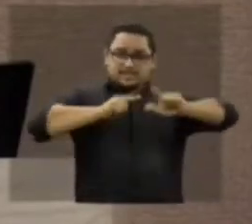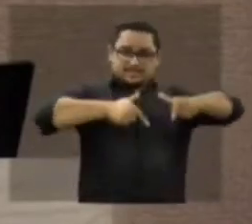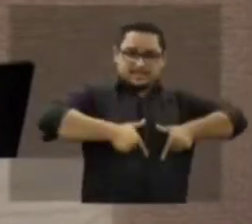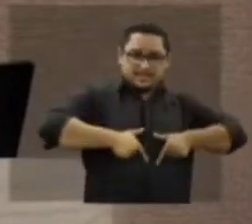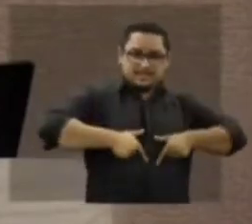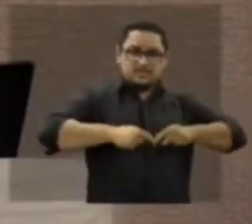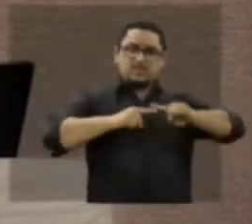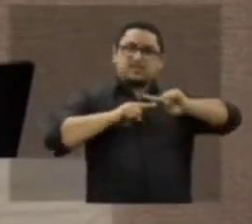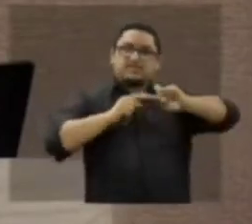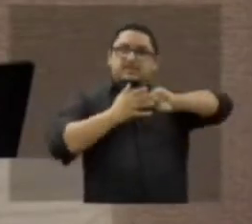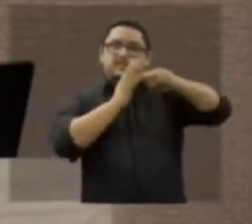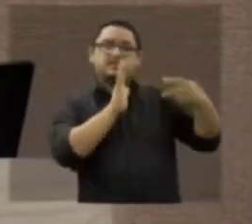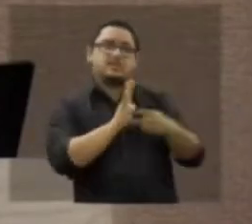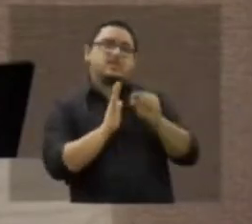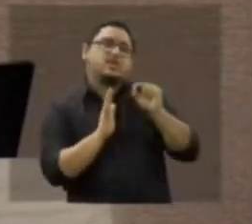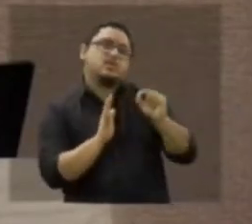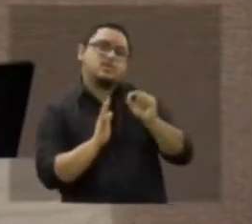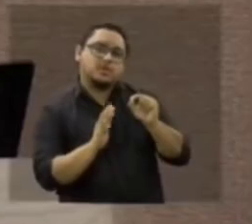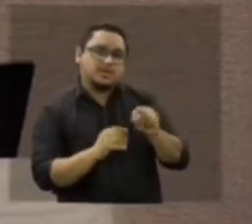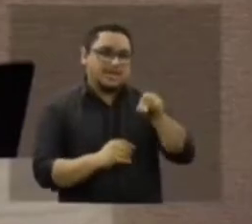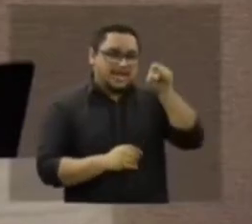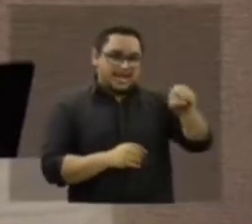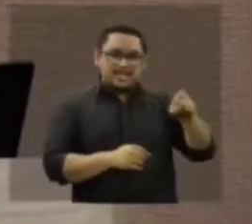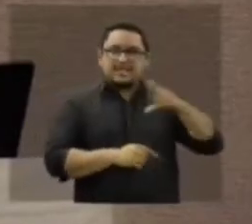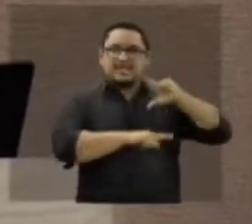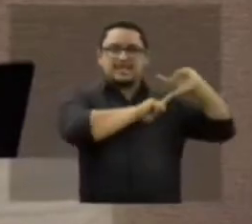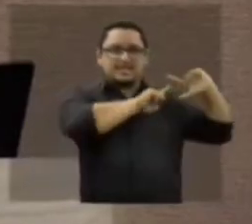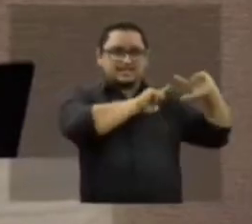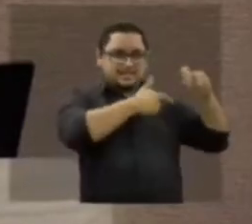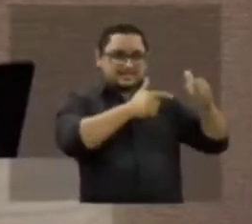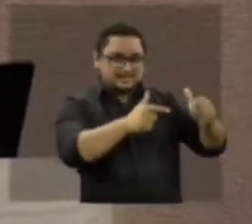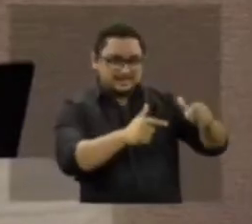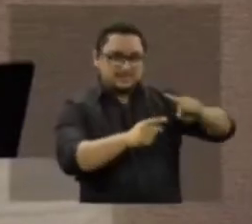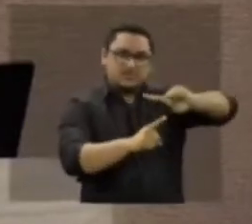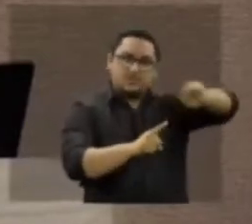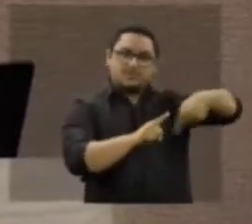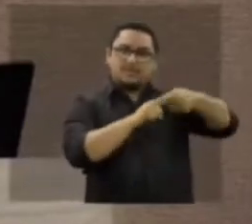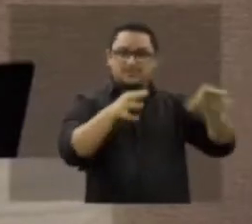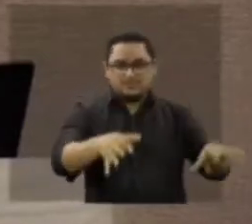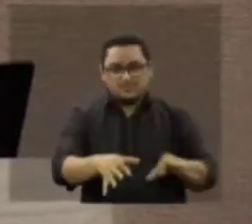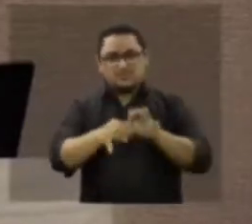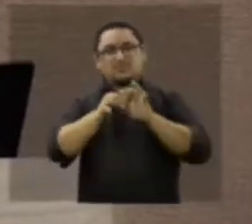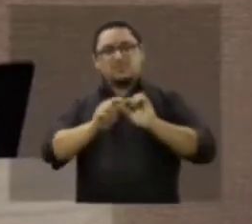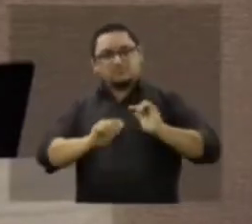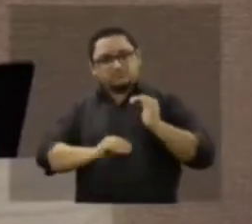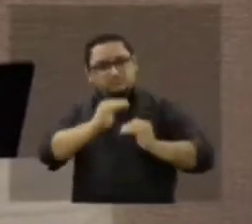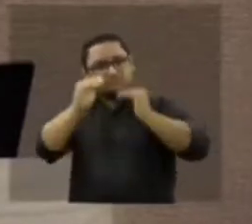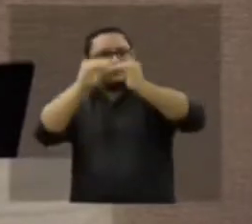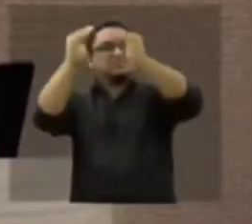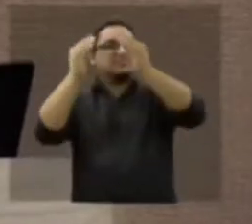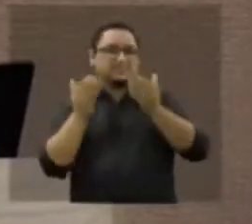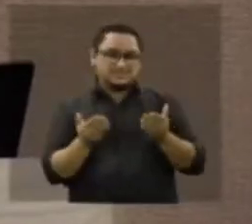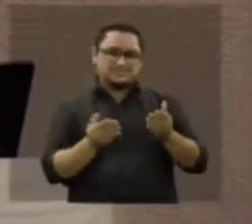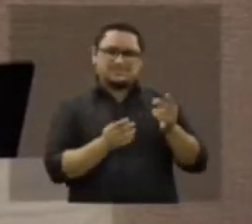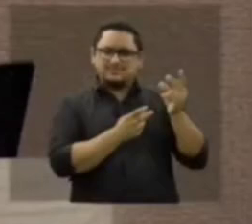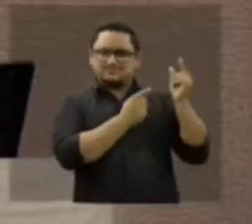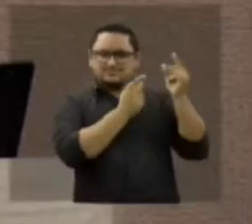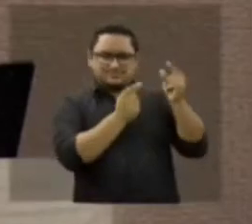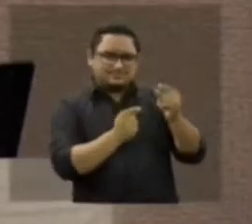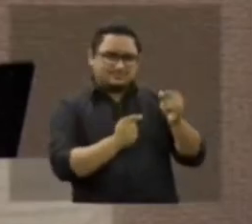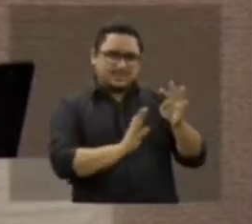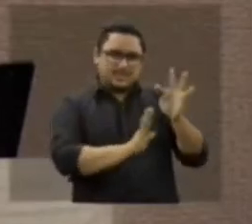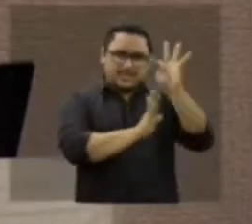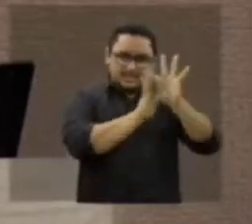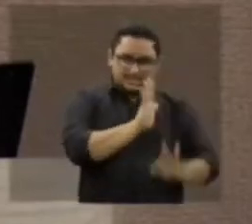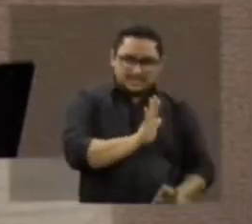encontro entre o antigo e o moderno onde a tradição milenar se une à Inovação de Vanguarda desde os t